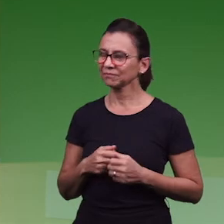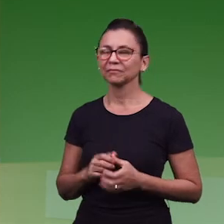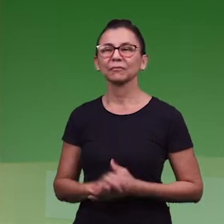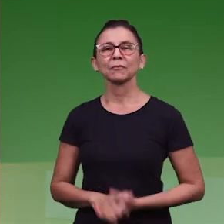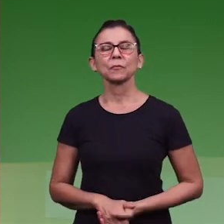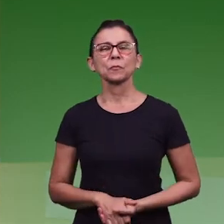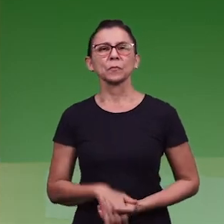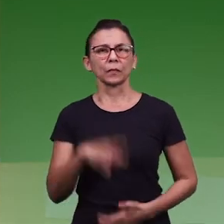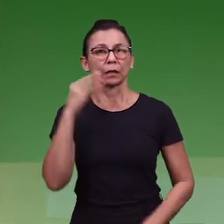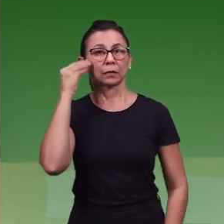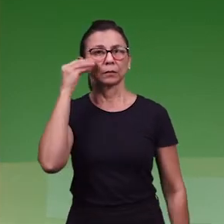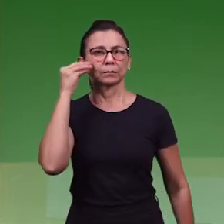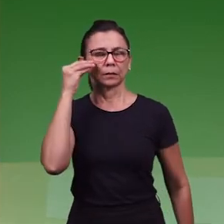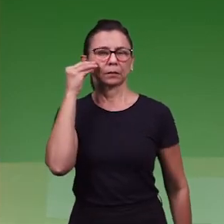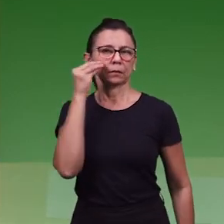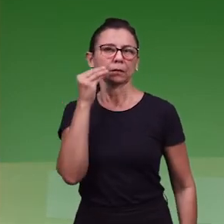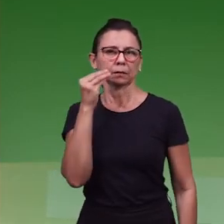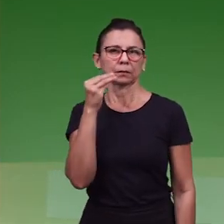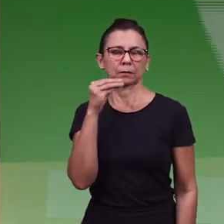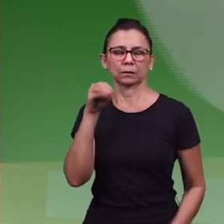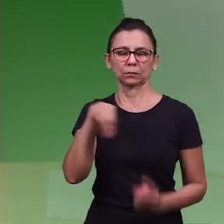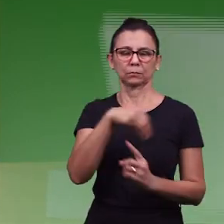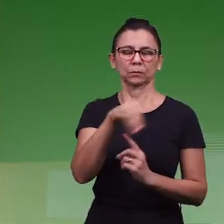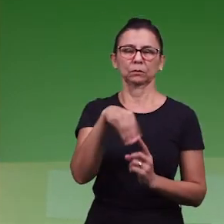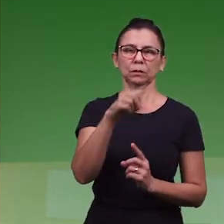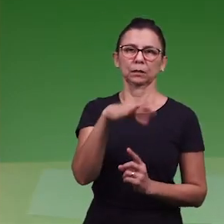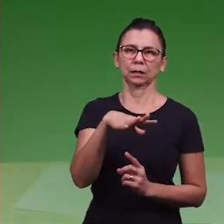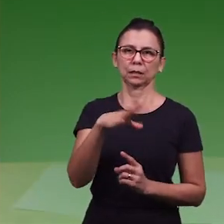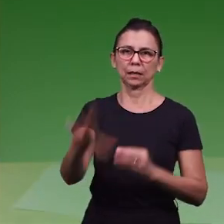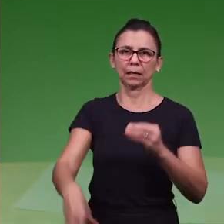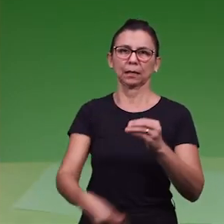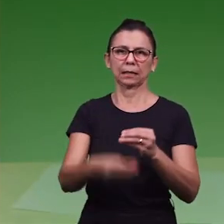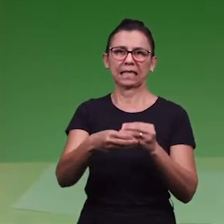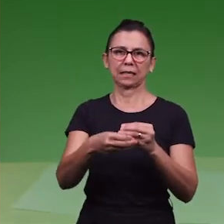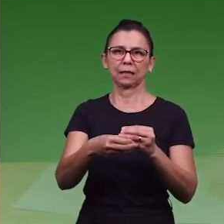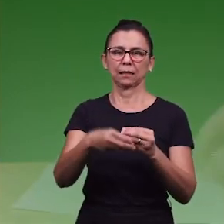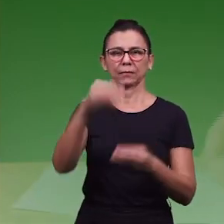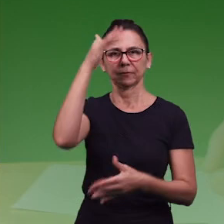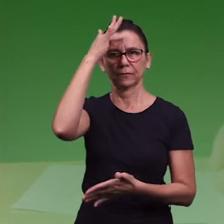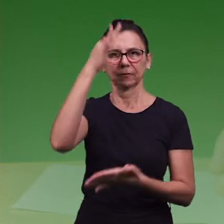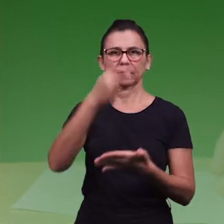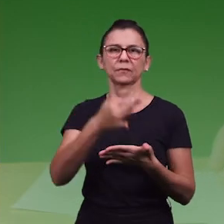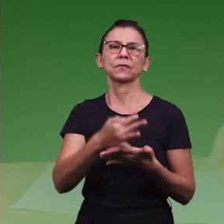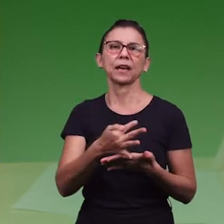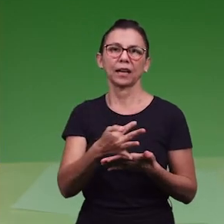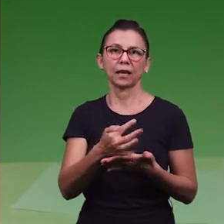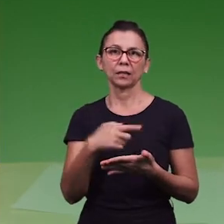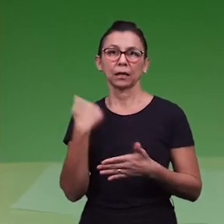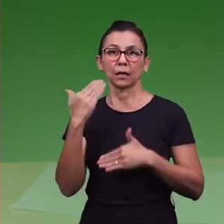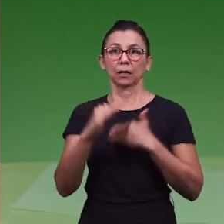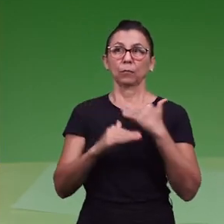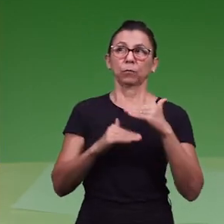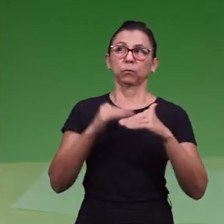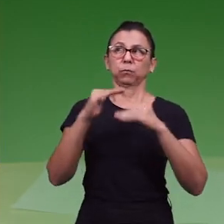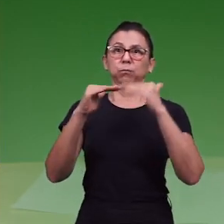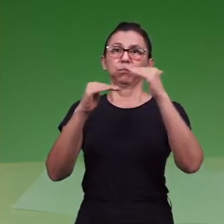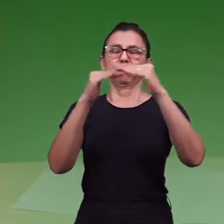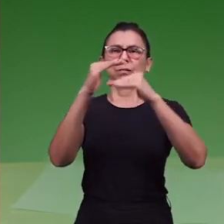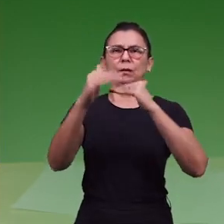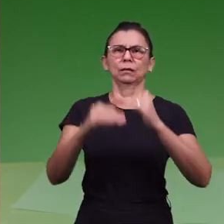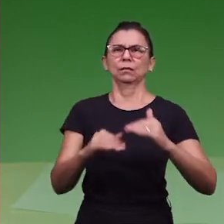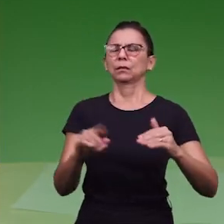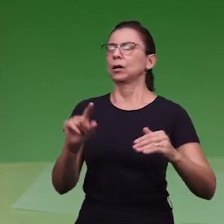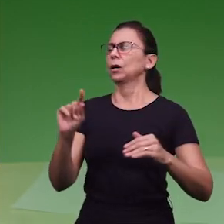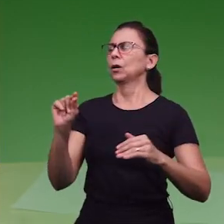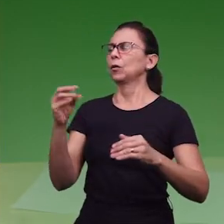A experiência, então, com os recursos da graça nos acrescenta a fé. É verdade. Nos faz crescer na fé. Exato. Como